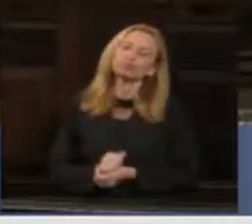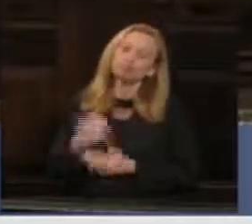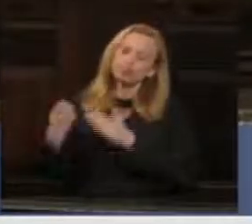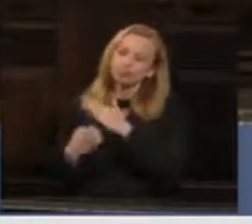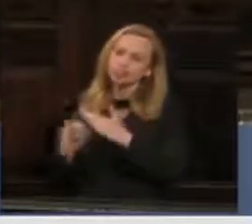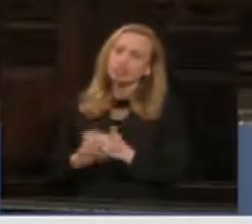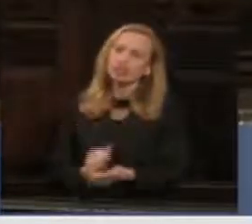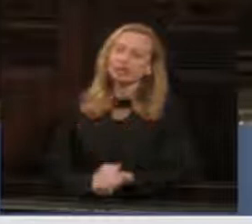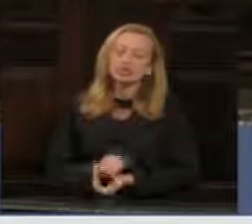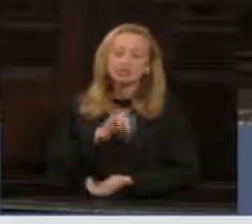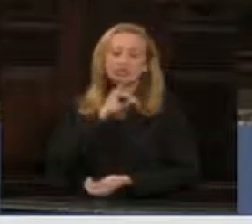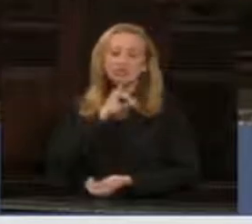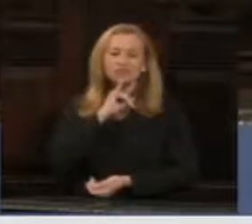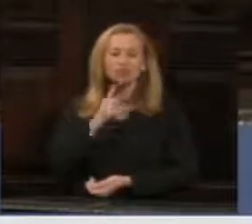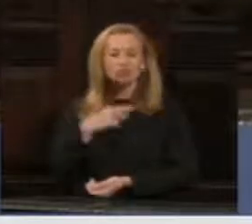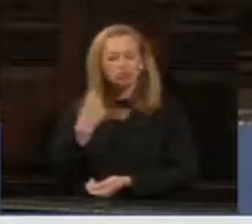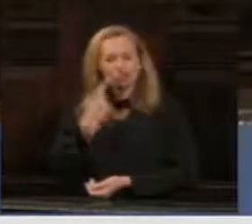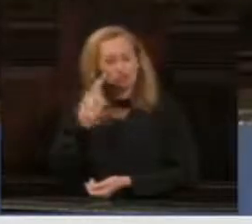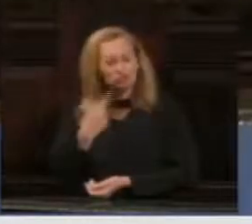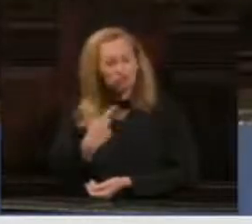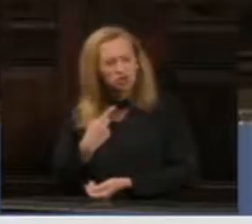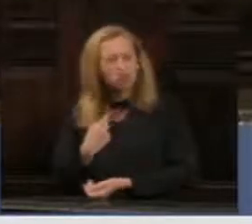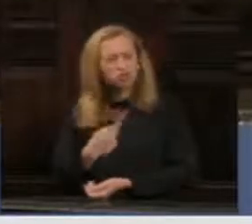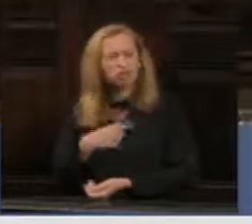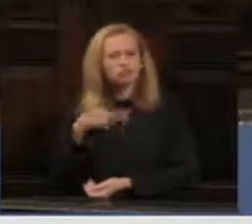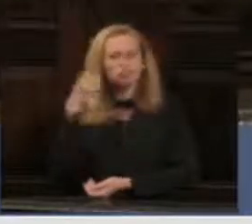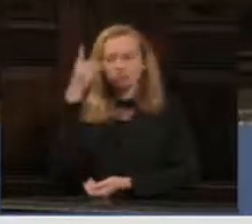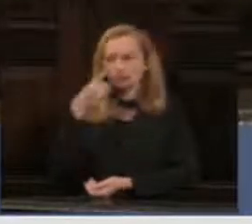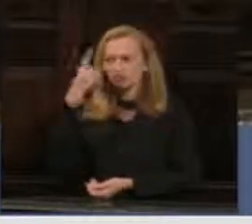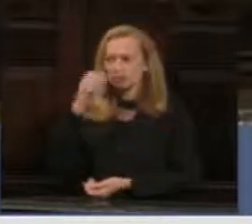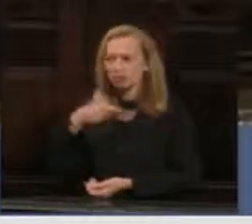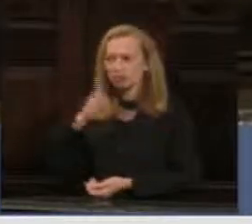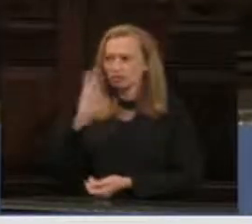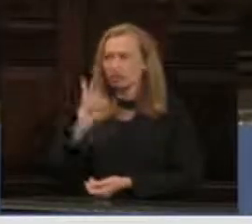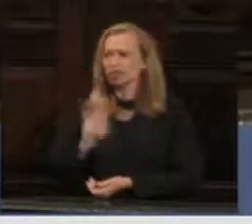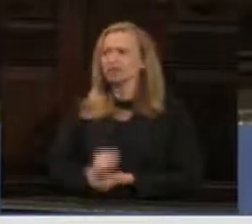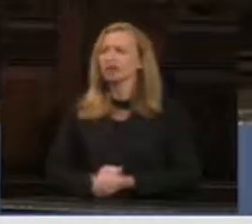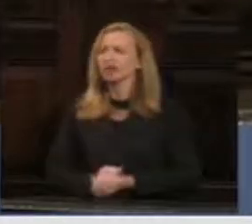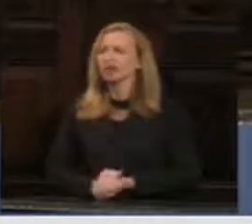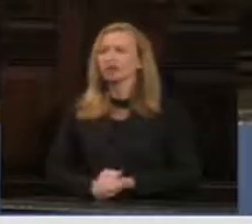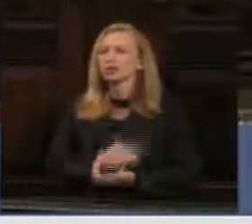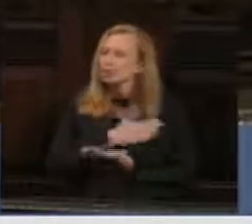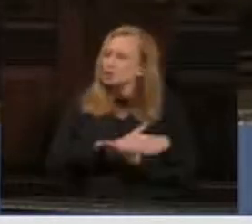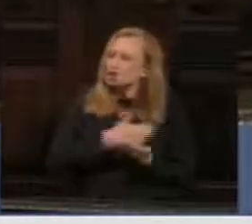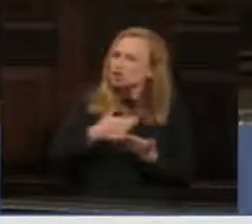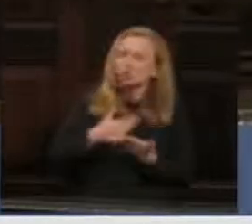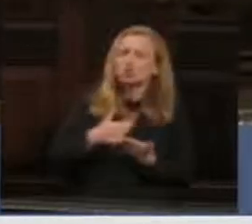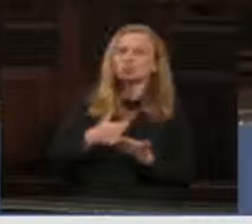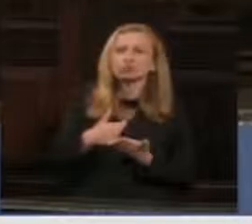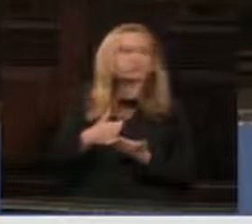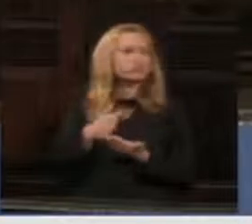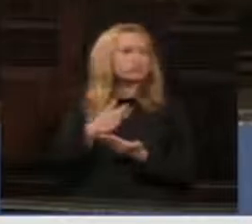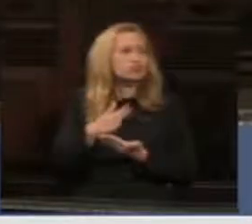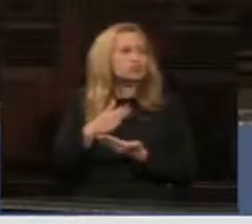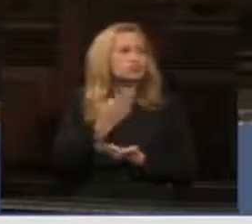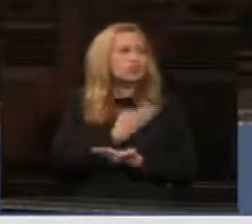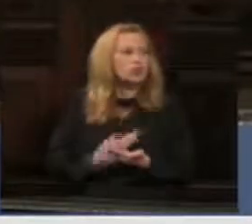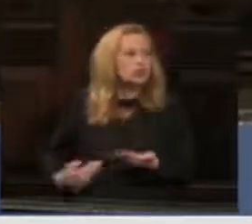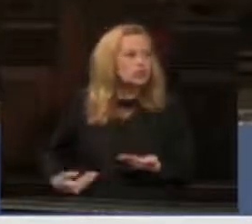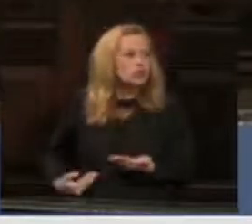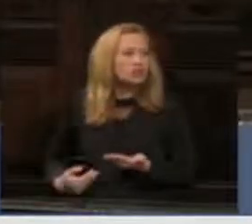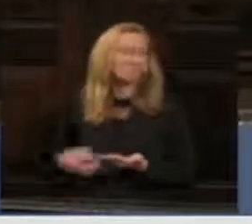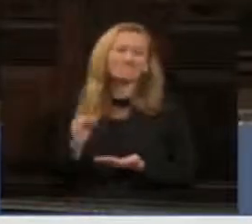que nós temos visto, deputado Valdec, no início desse governo,